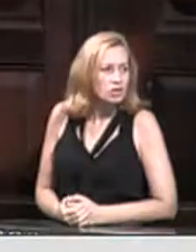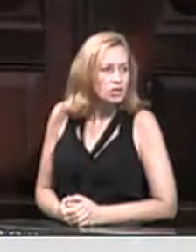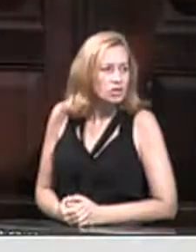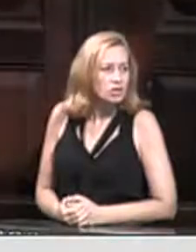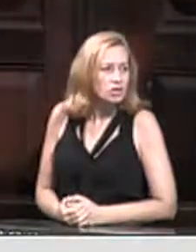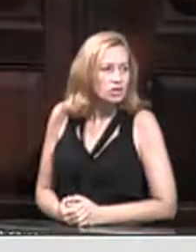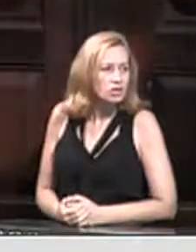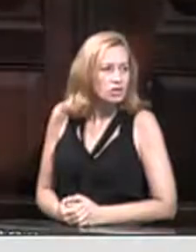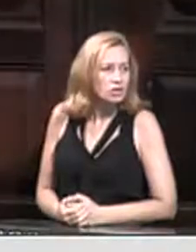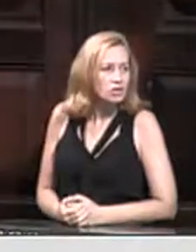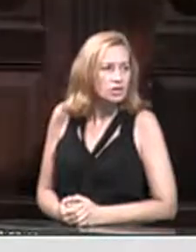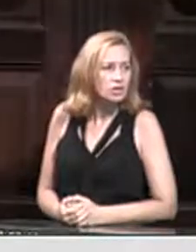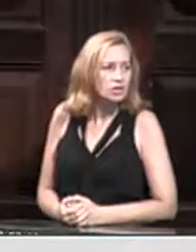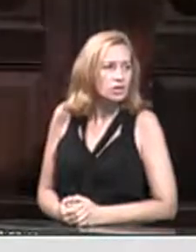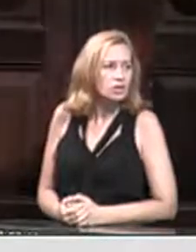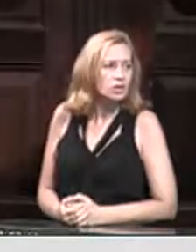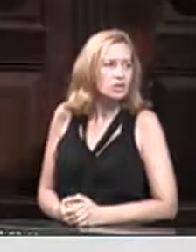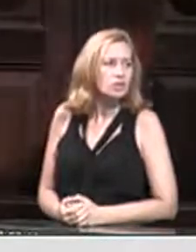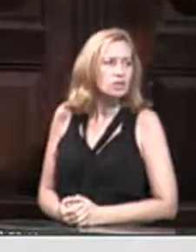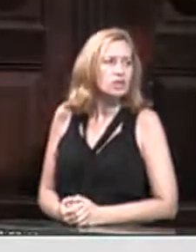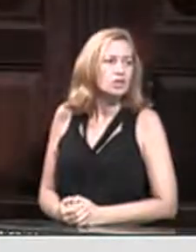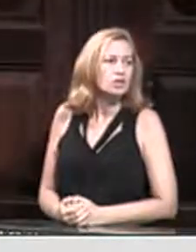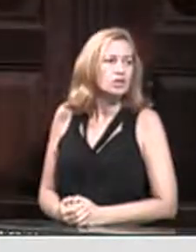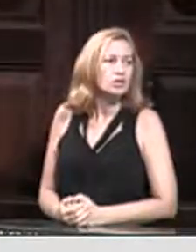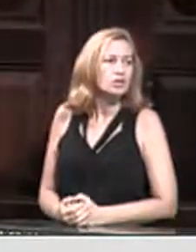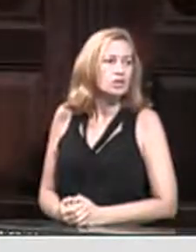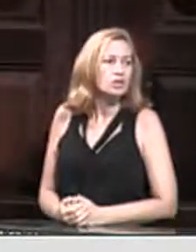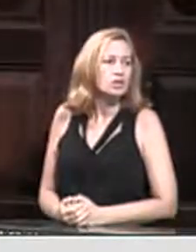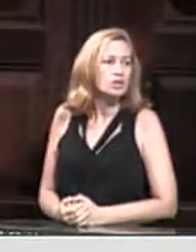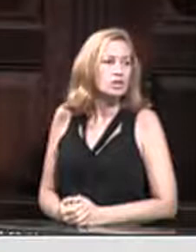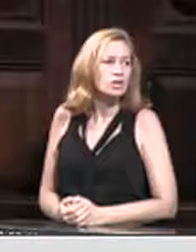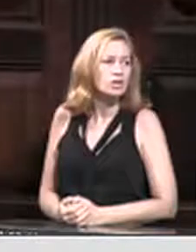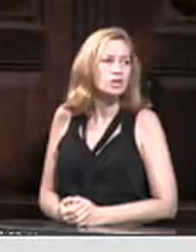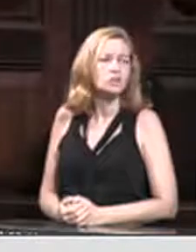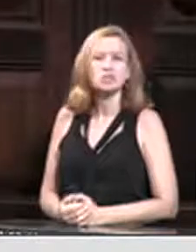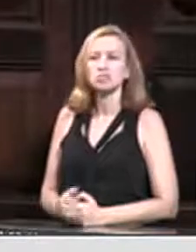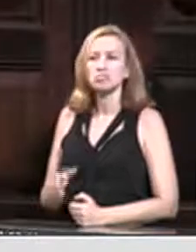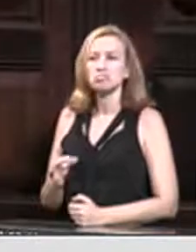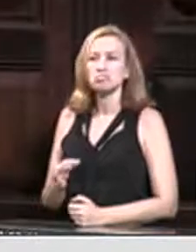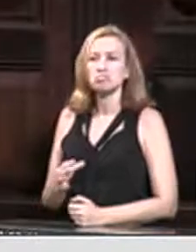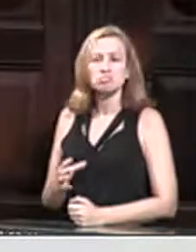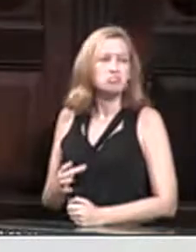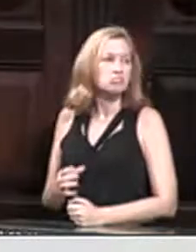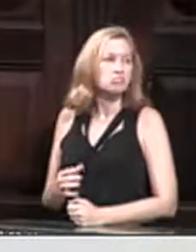Não sei se ele se considera engraçado ou espirituoso,